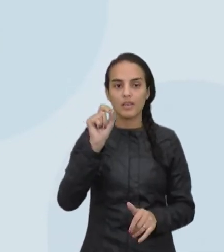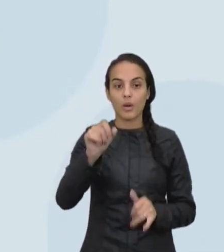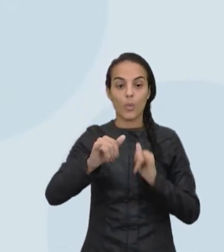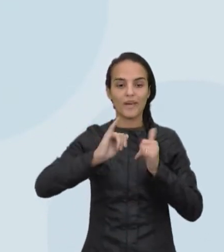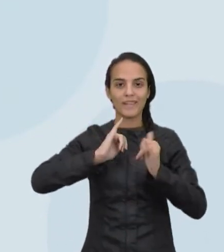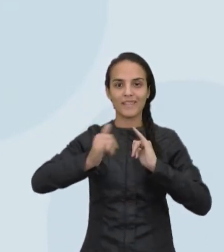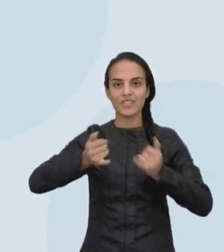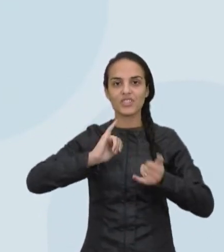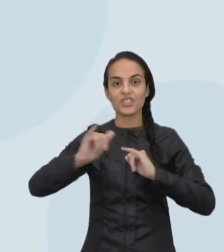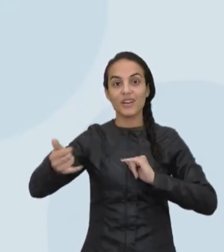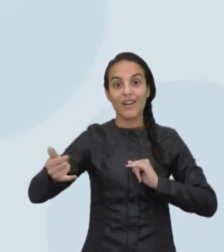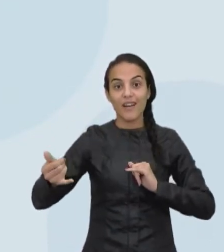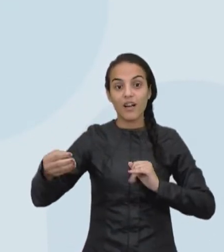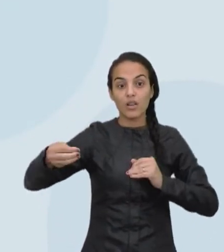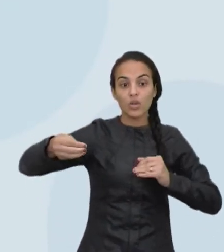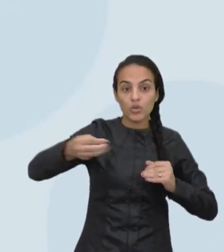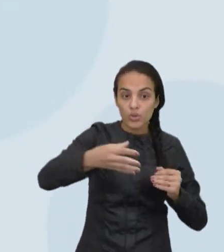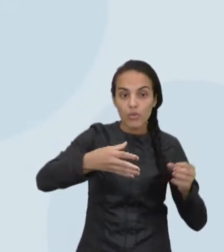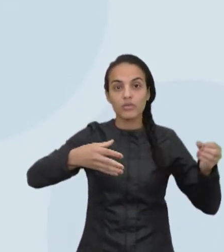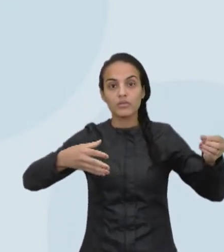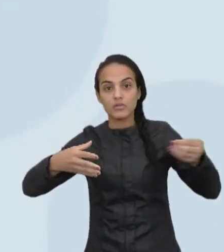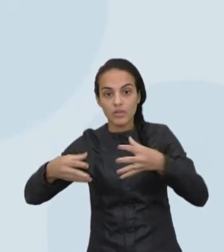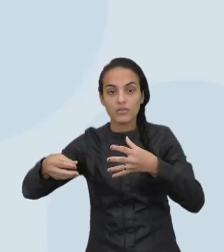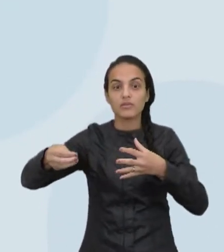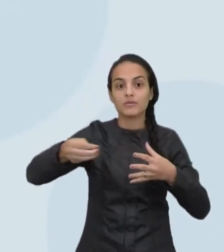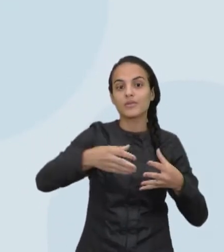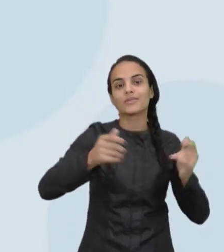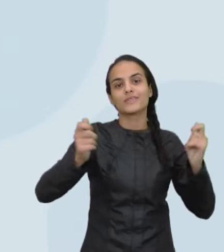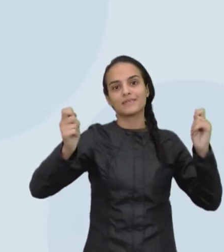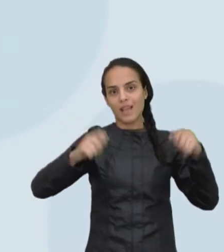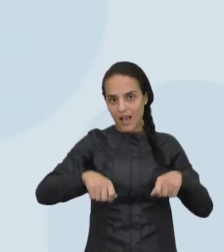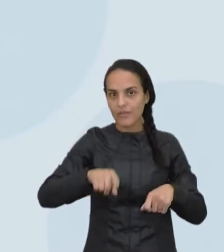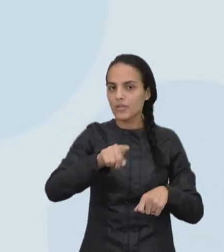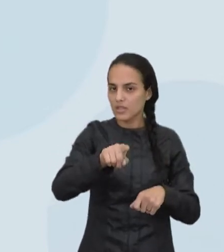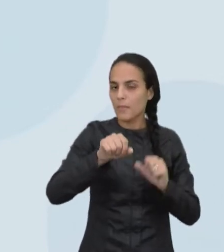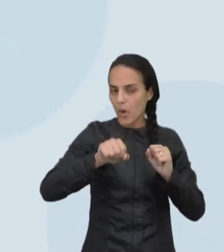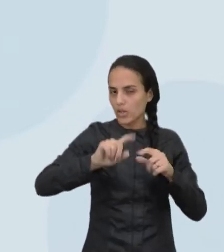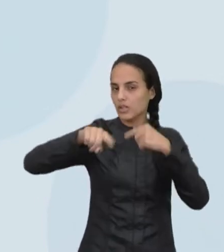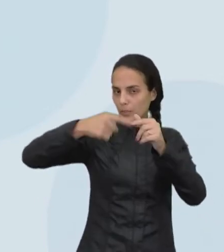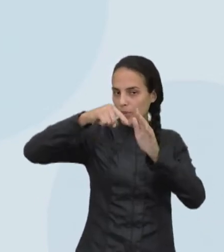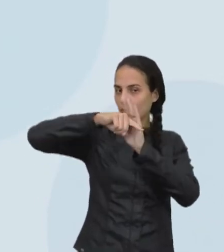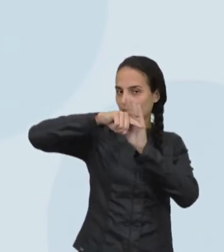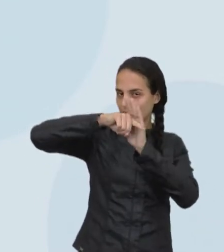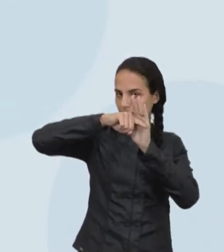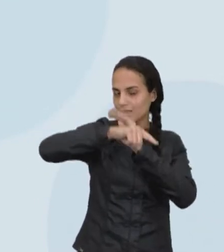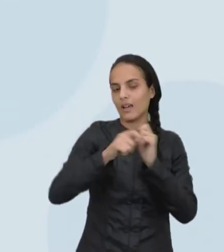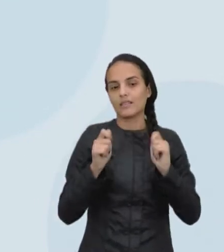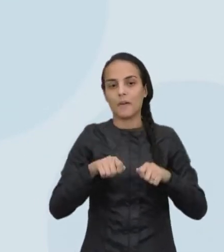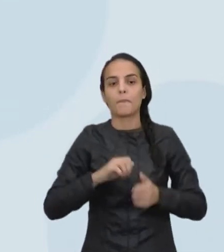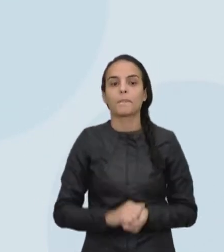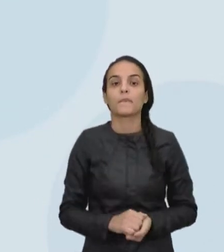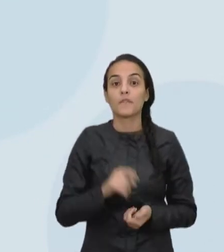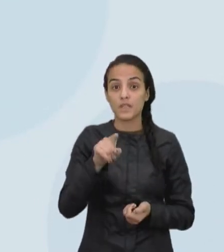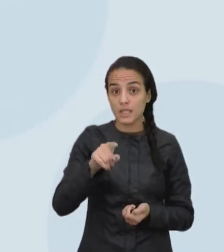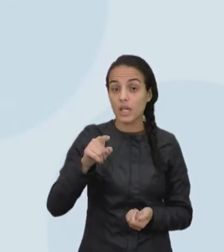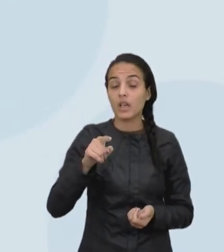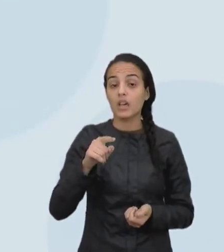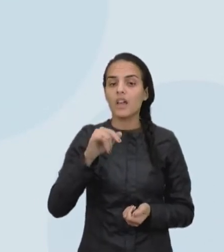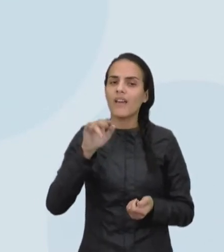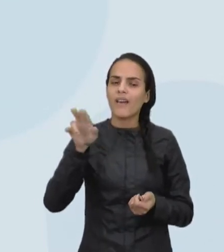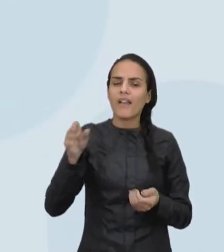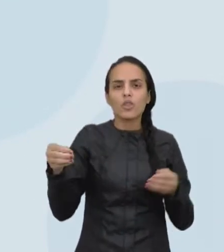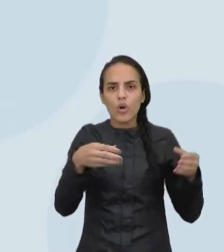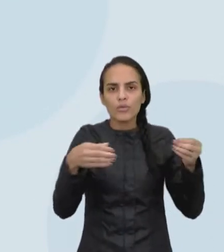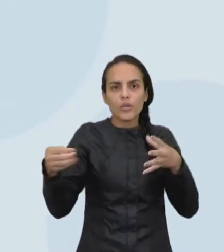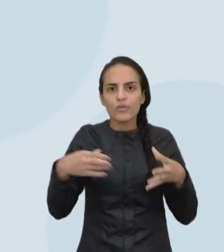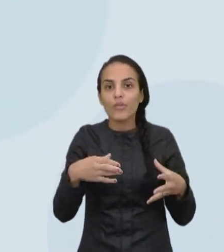renovável. Então, a gente já deixou para vocês aí pesquisar o que é renovável, né? Renovável é aquele recurso que a gente consegue usar mais de uma vez, tá